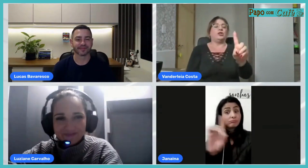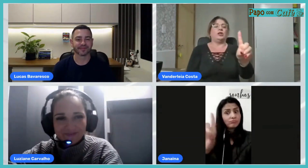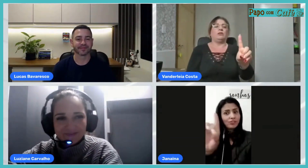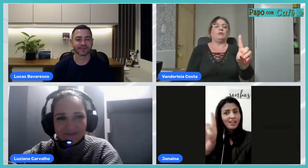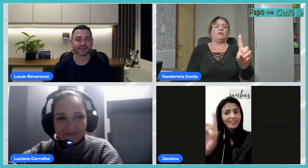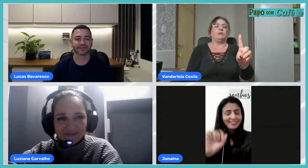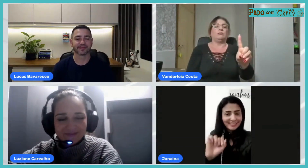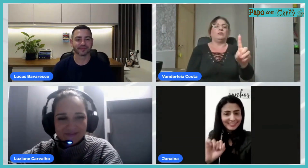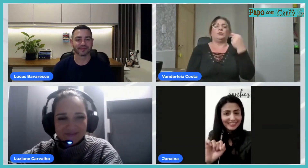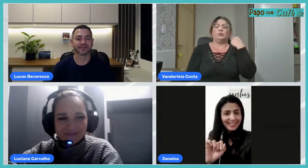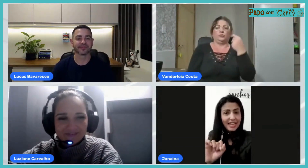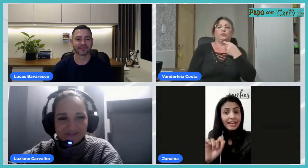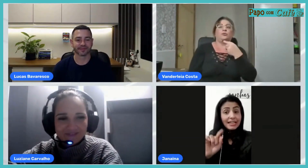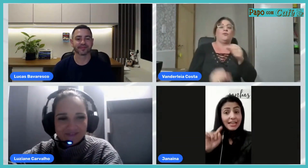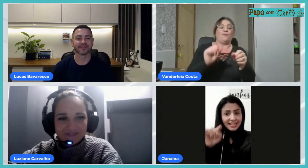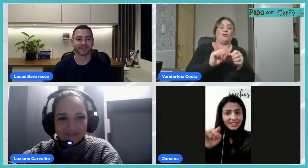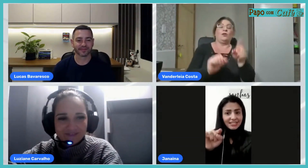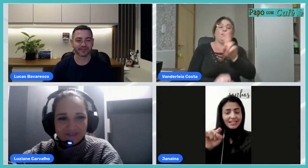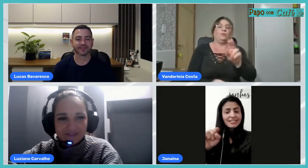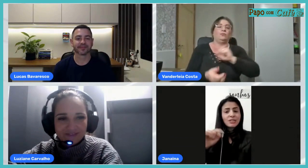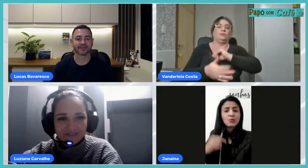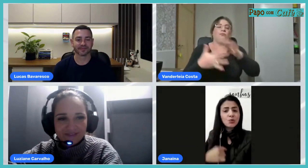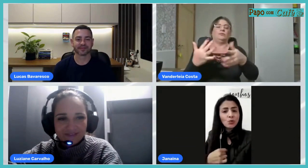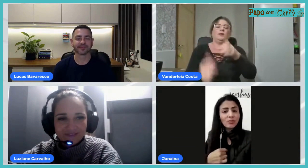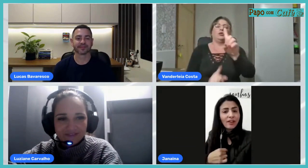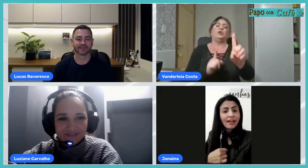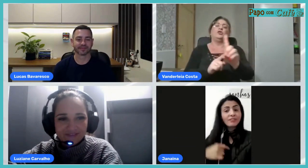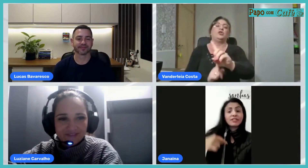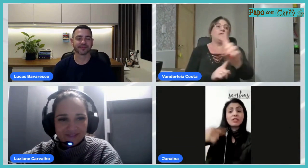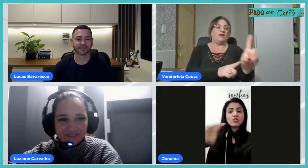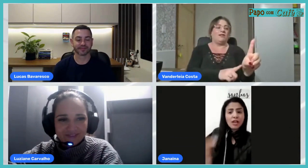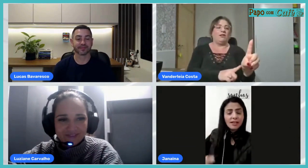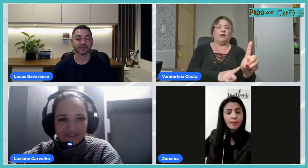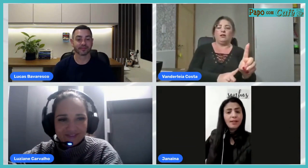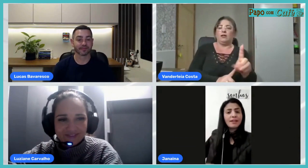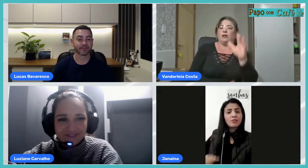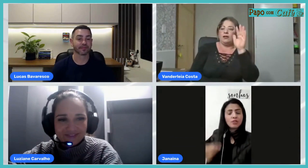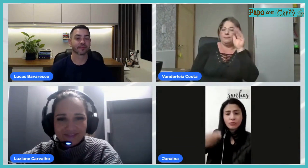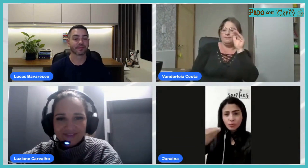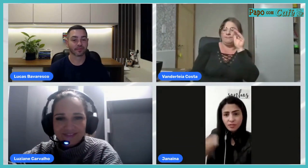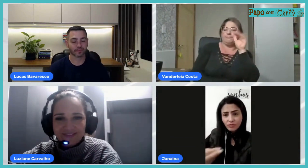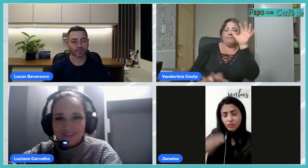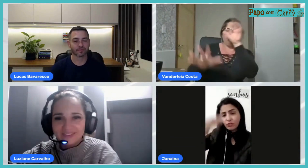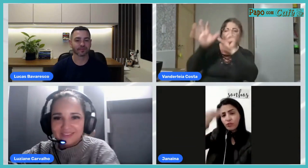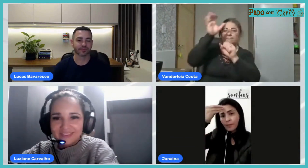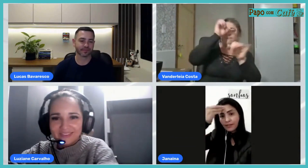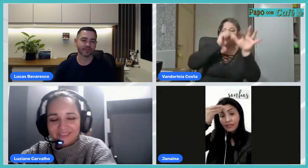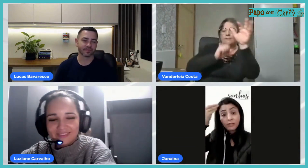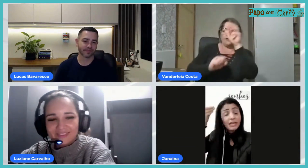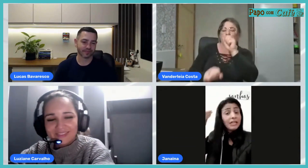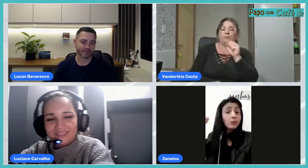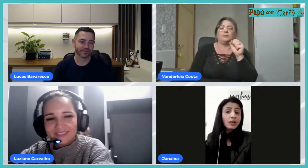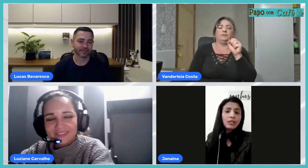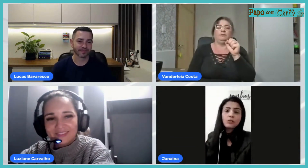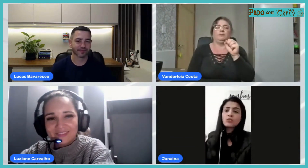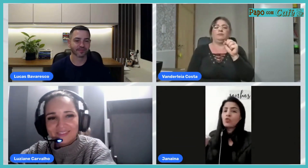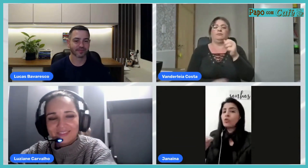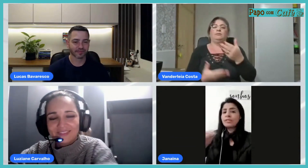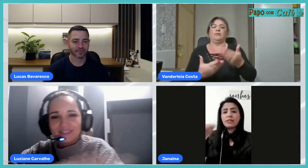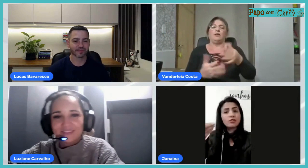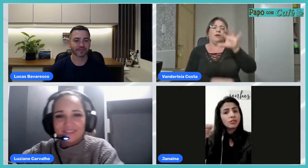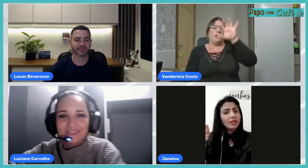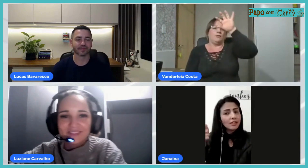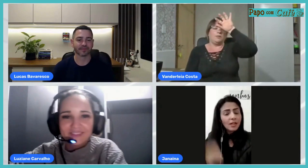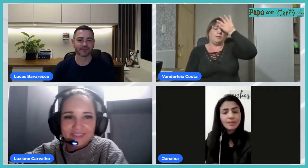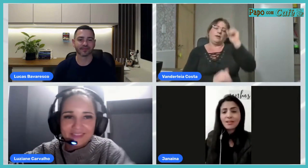sinal, direita. E essa sinalização que o surdo me falava, eu já ia aprendendo, já fui observando, já fui aprendendo. E com aquilo eu